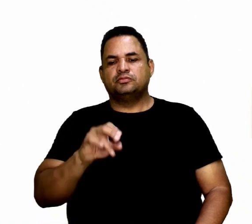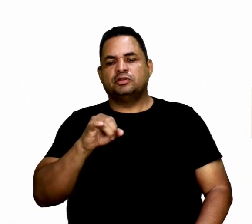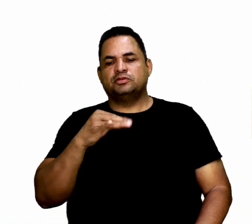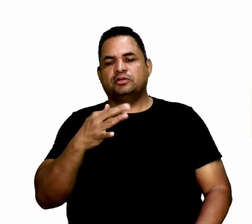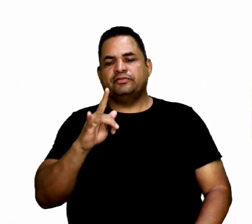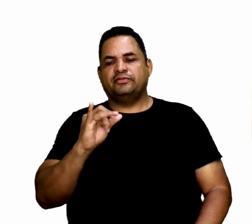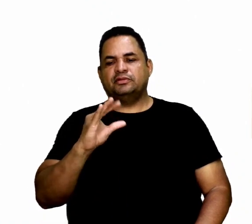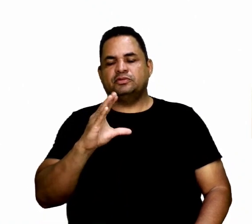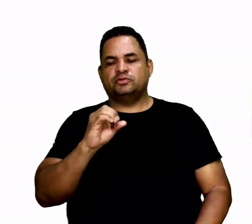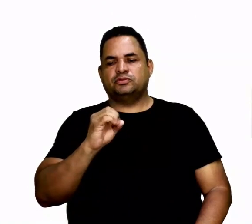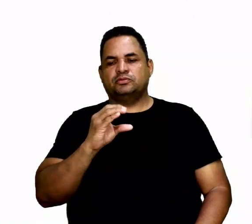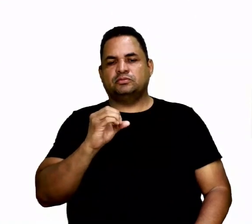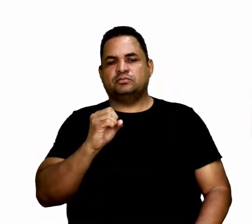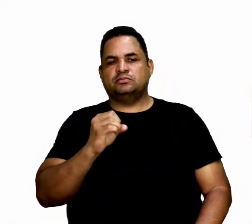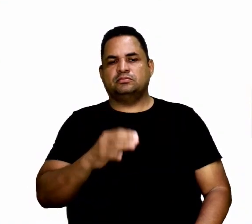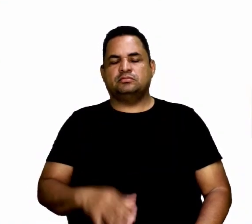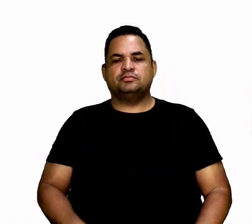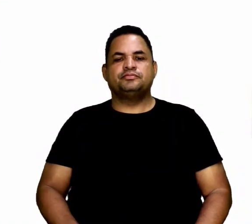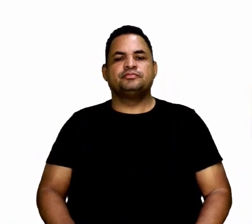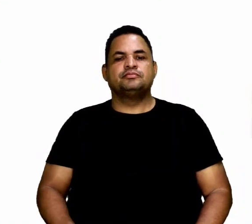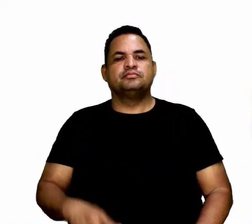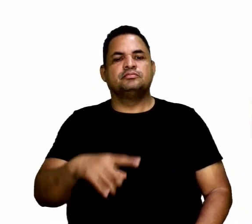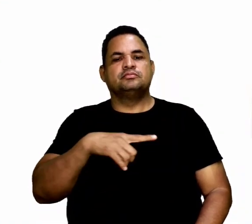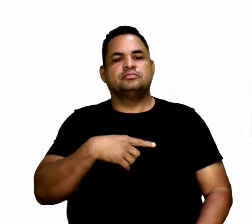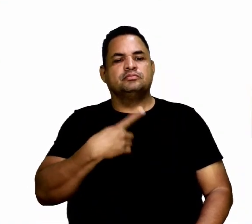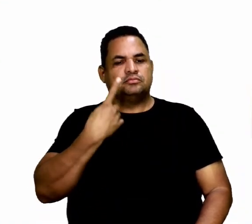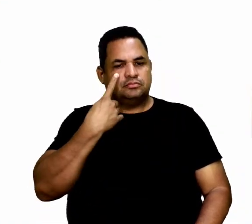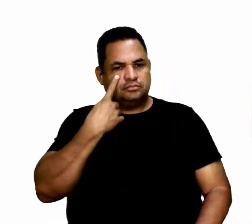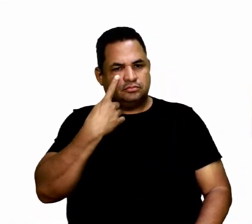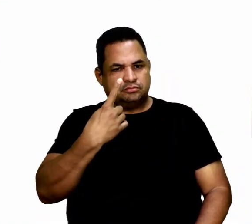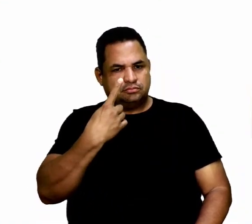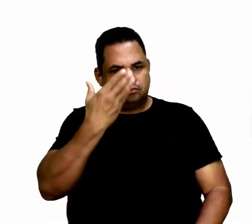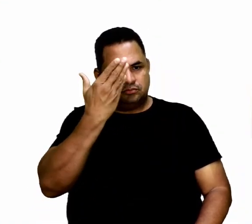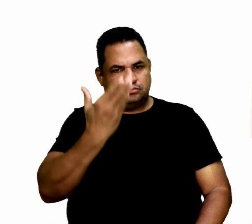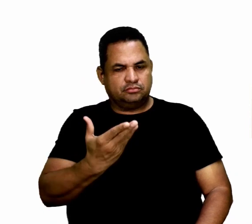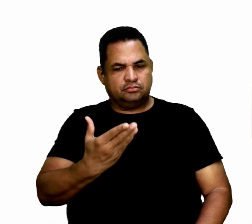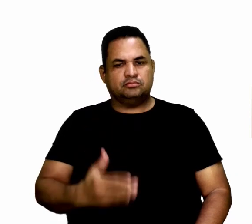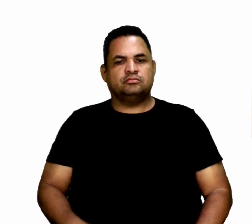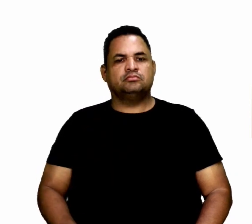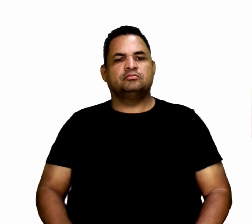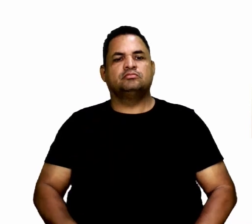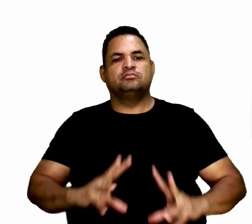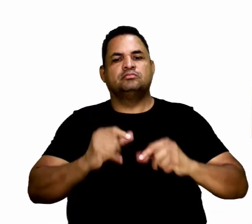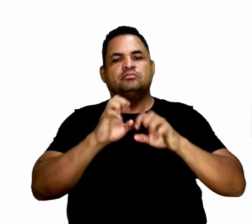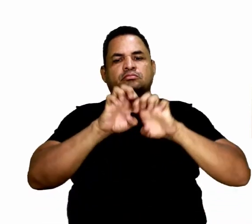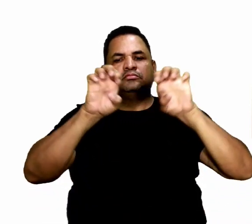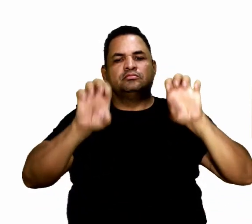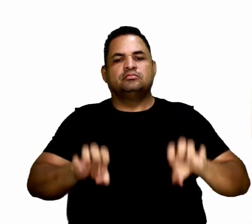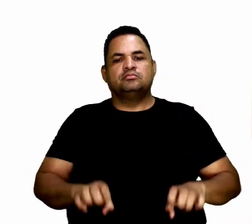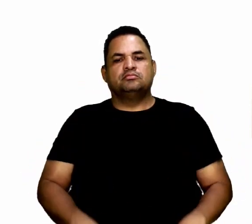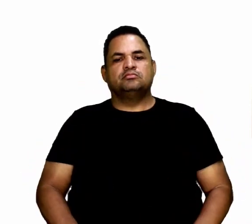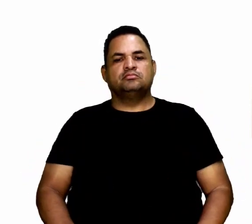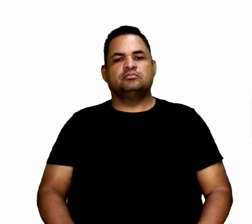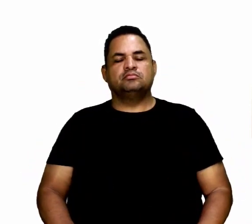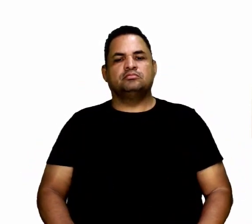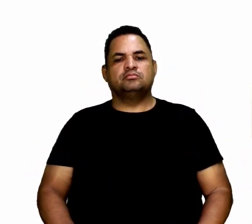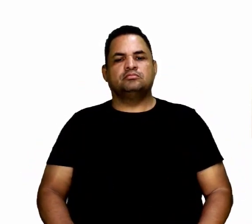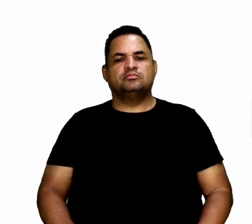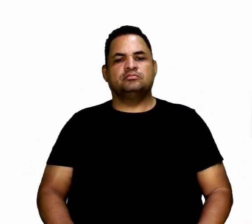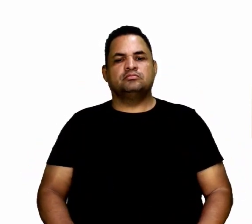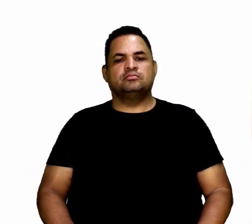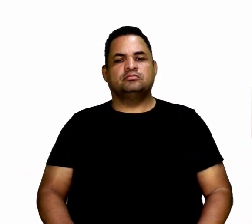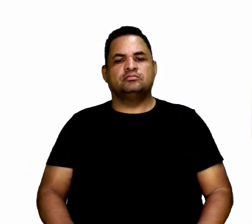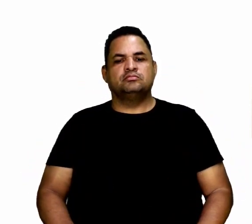vasos linfáticos, tá bom? Aqui a gente consegue ver toda a estrutura... Os nódulos, exatamente. Toda a estrutura que a